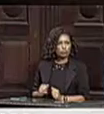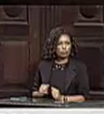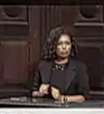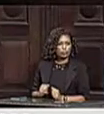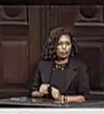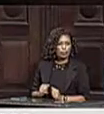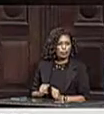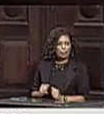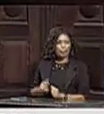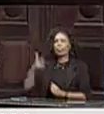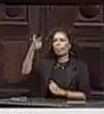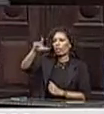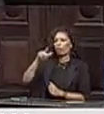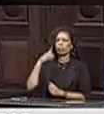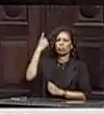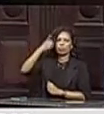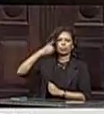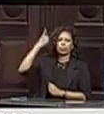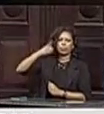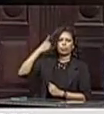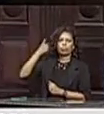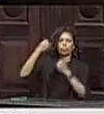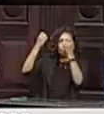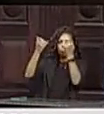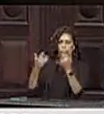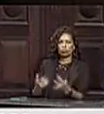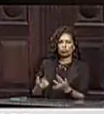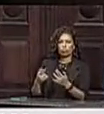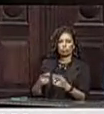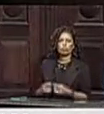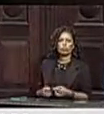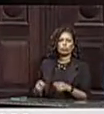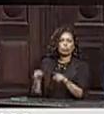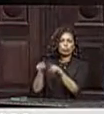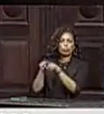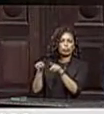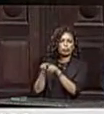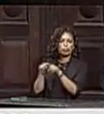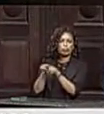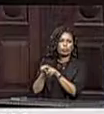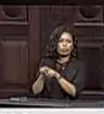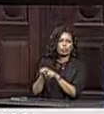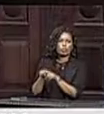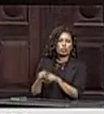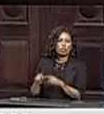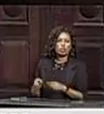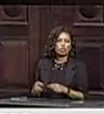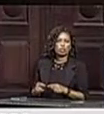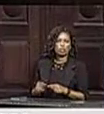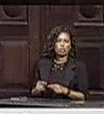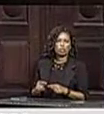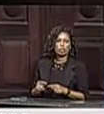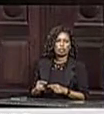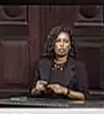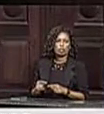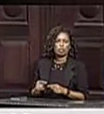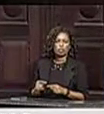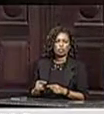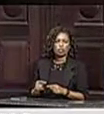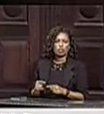Deputado Paulo Ramos, apenas para fazer aquela louvação à memória do nosso CAO. Eu o conheci no fim dos anos